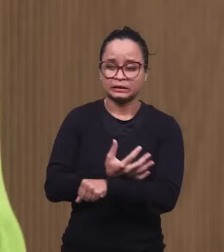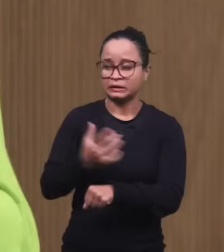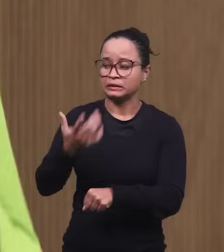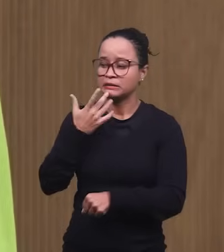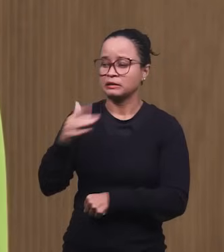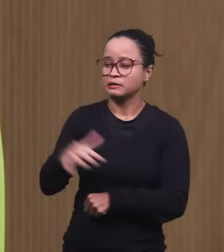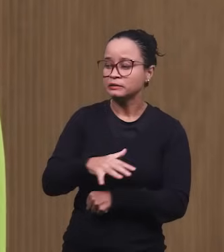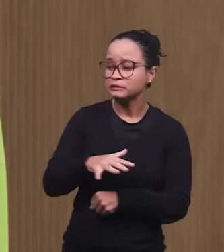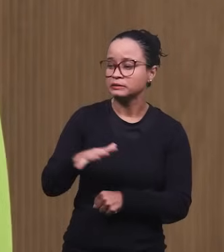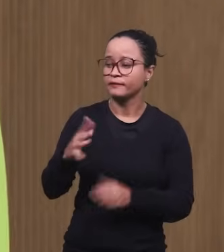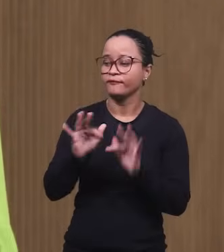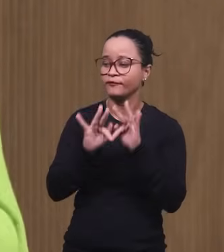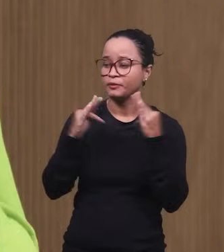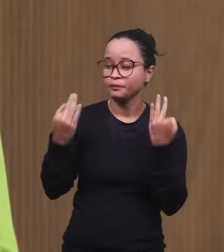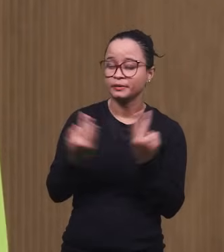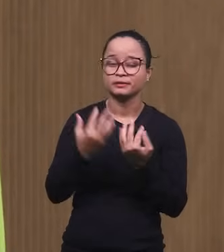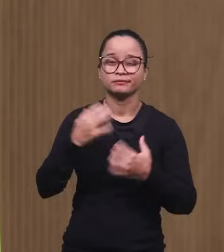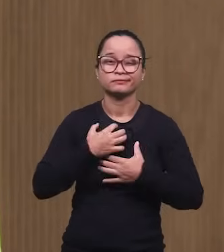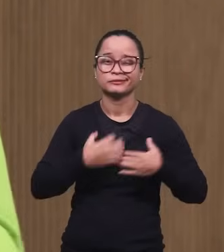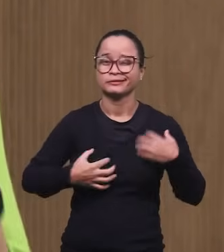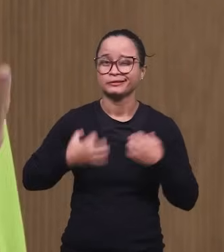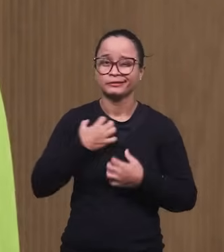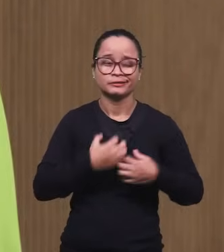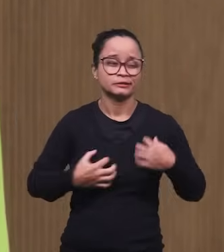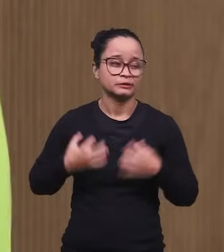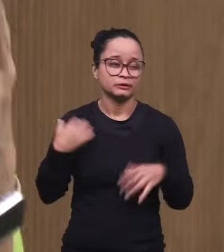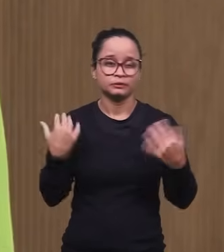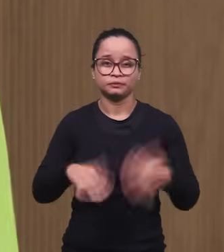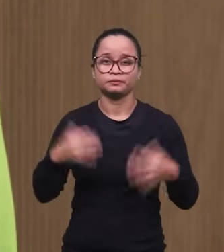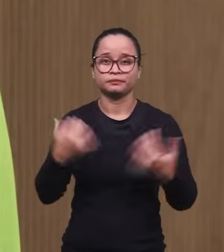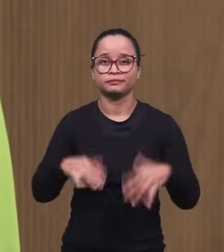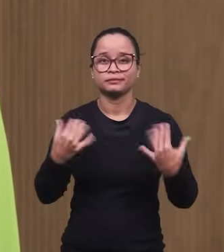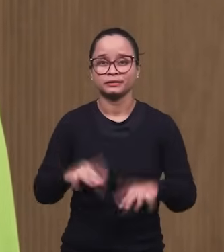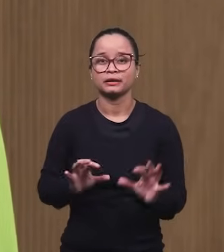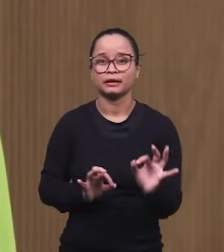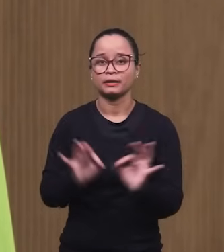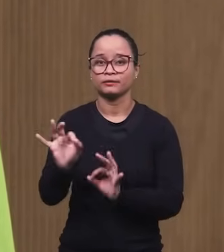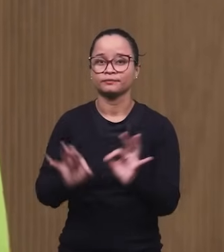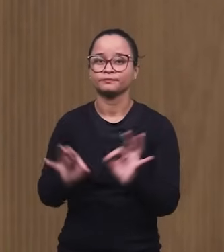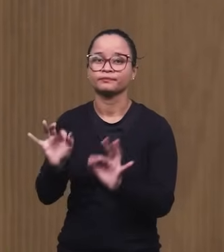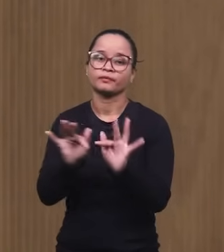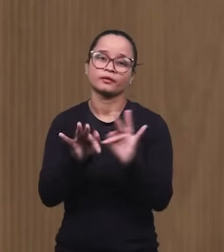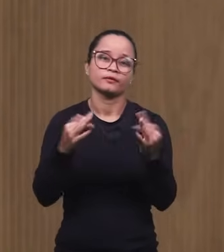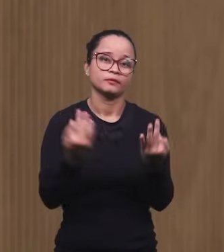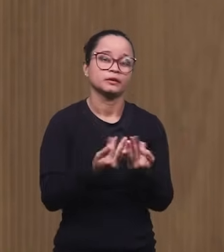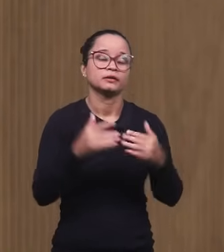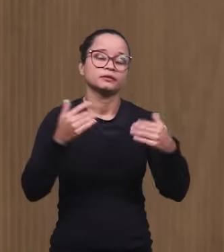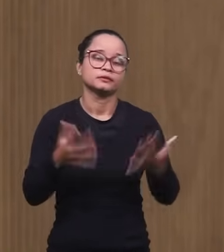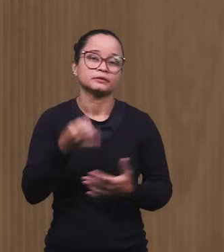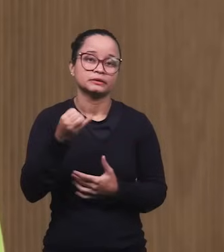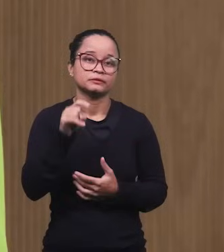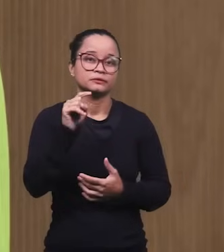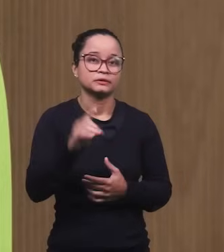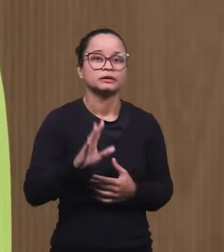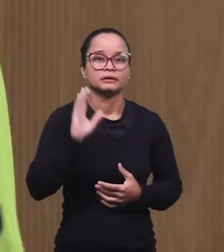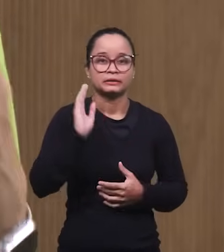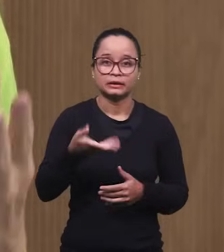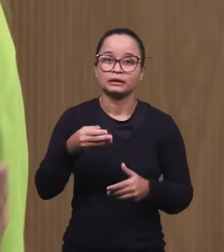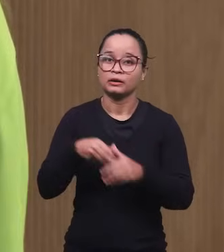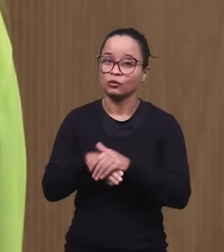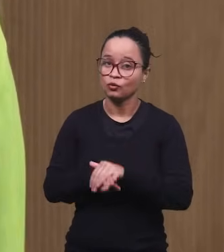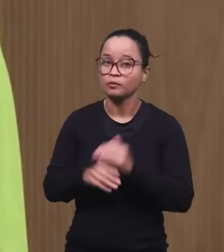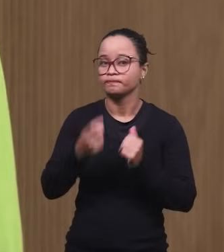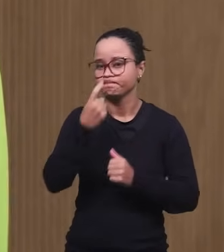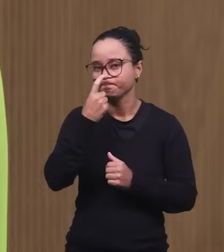a criança, para as famílias, gera um grande problema ali na organização da rotina familiar. Então, se você já tem um hábito de estudo com o